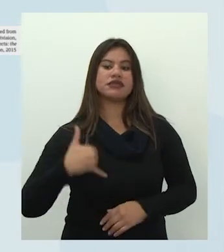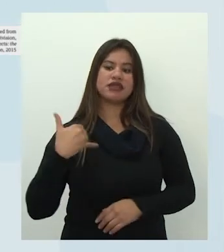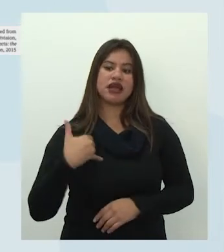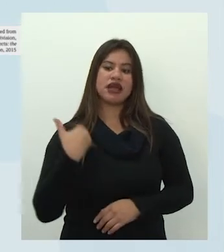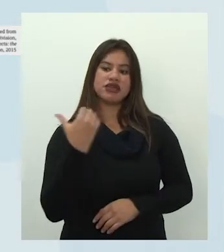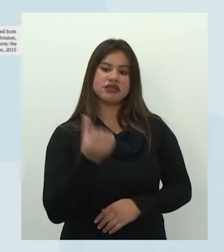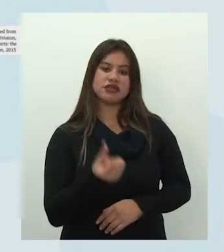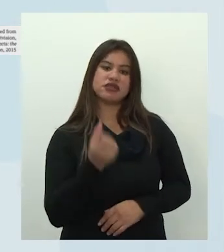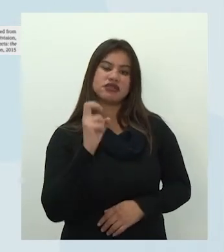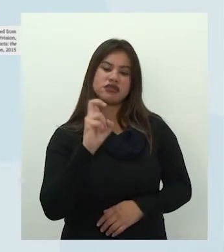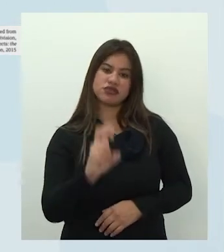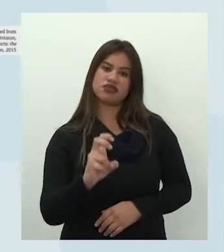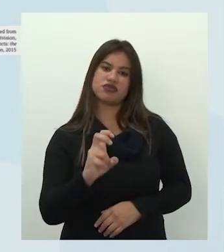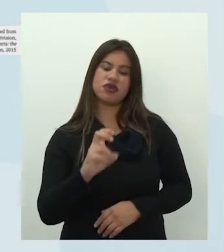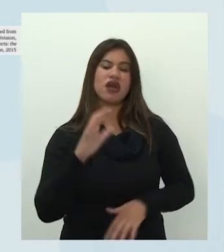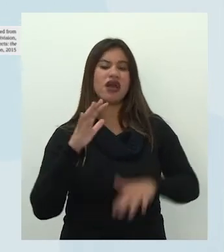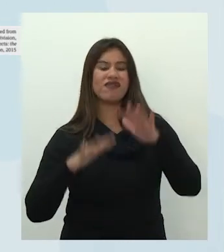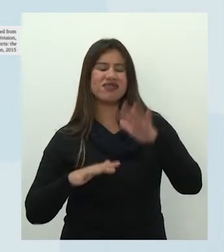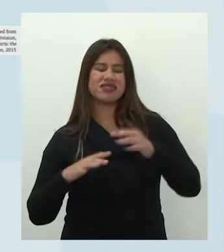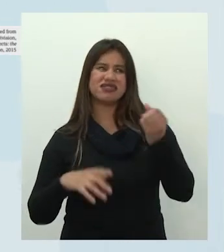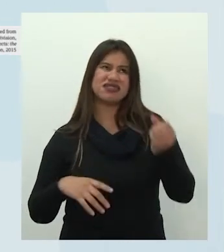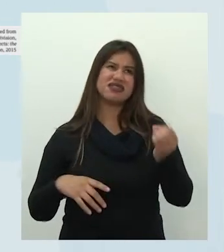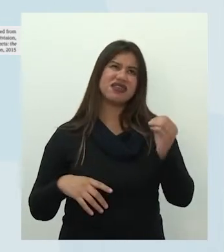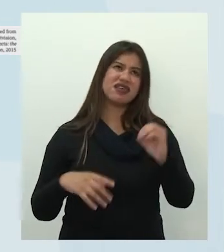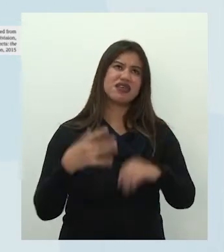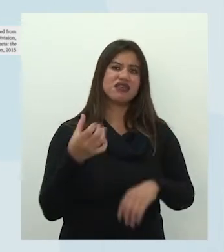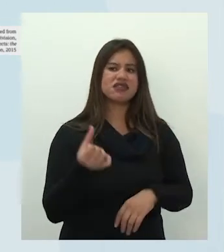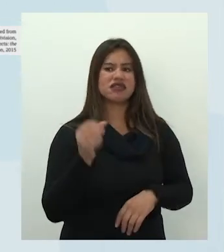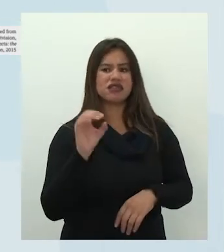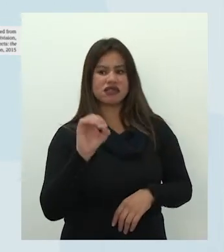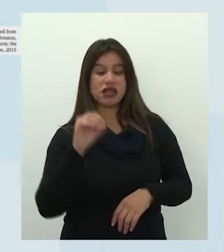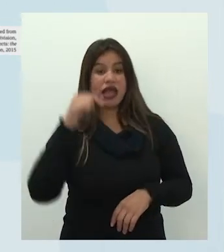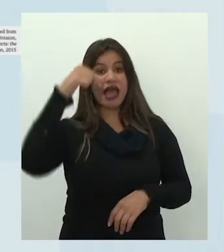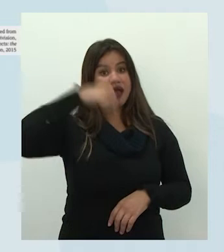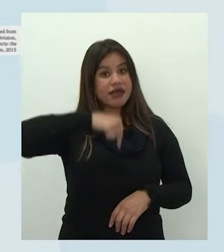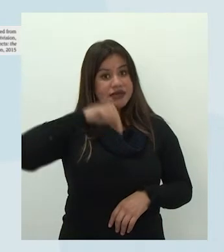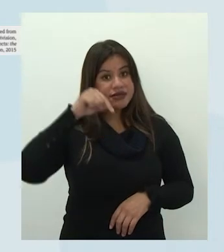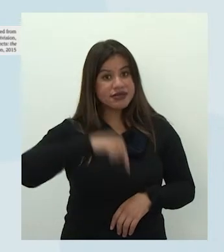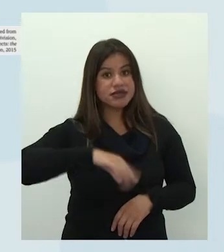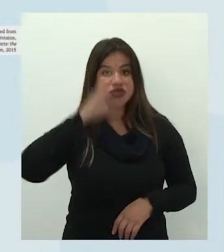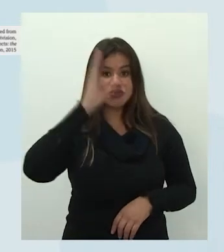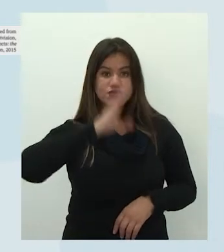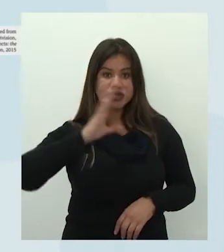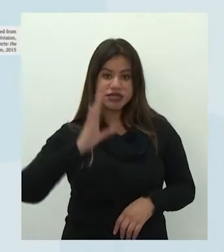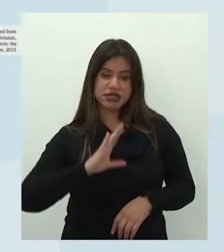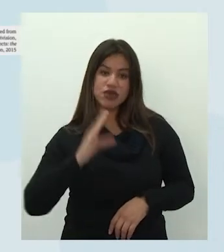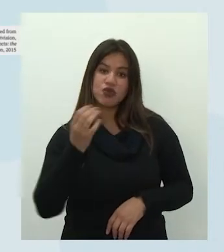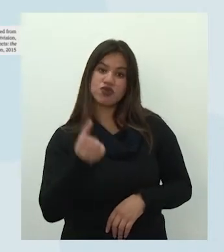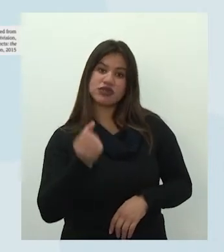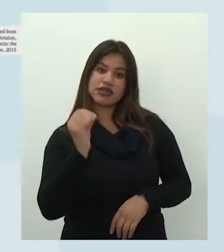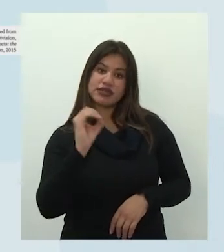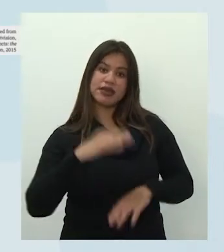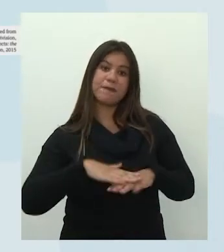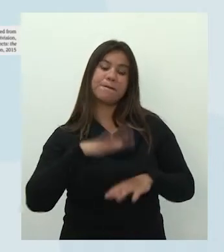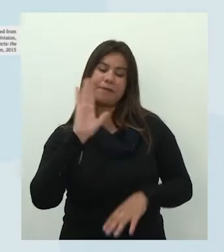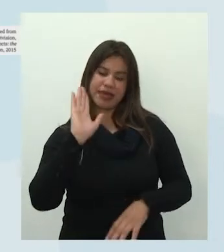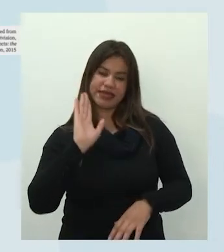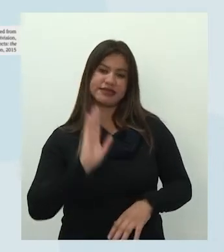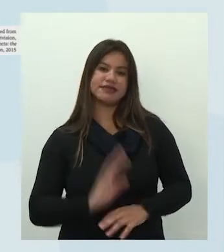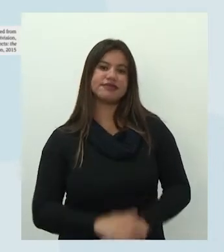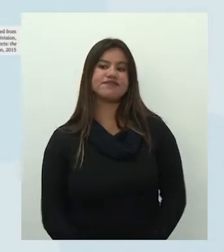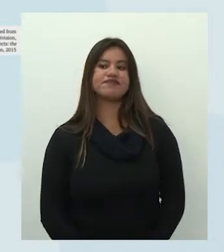a gente ouve 65, às vezes 60, mas para nós no Brasil é acima de 60 anos, sim.